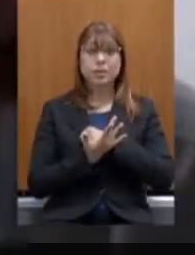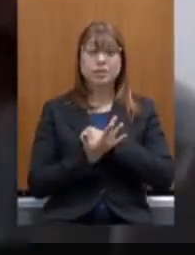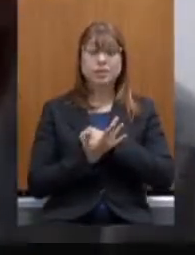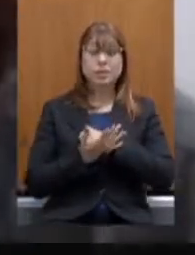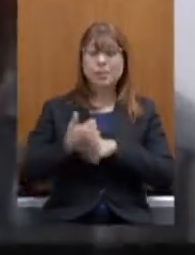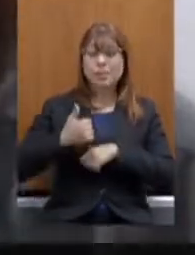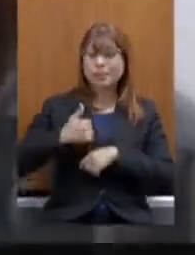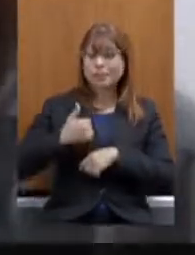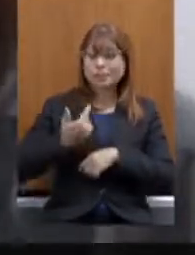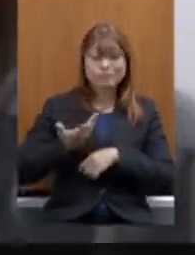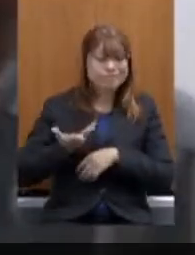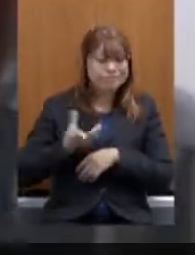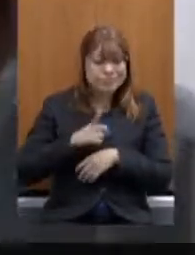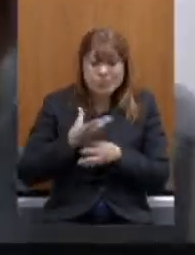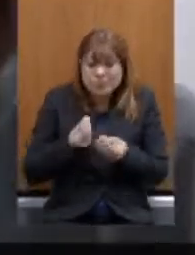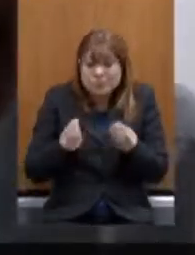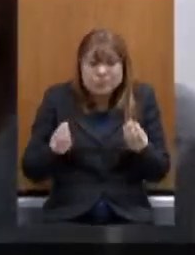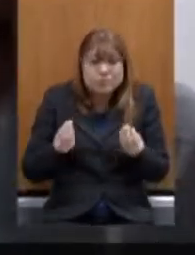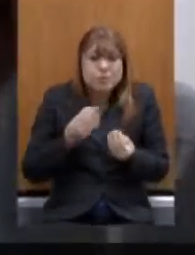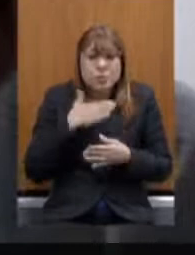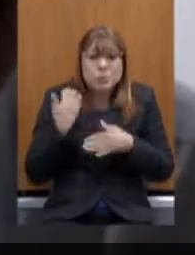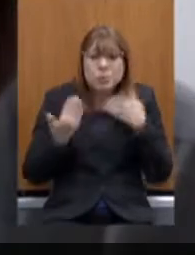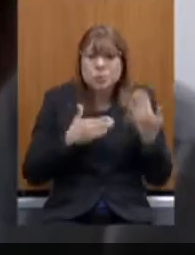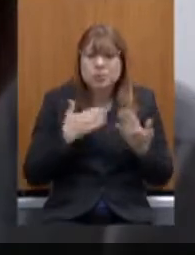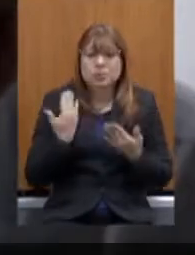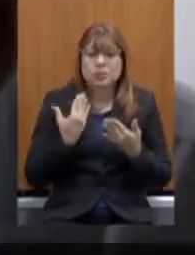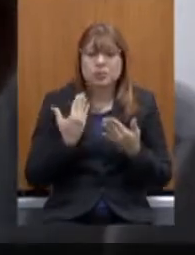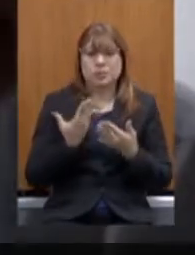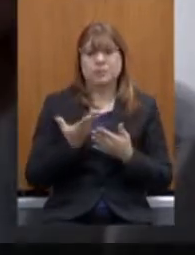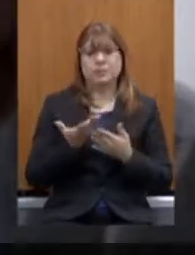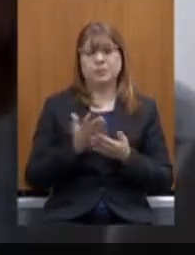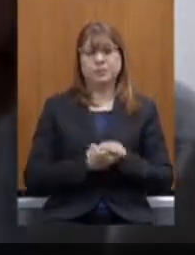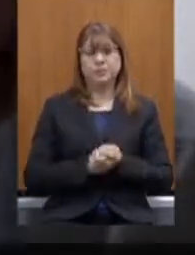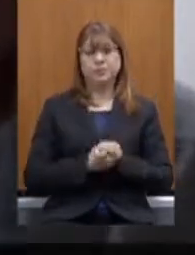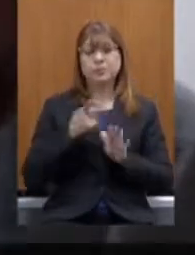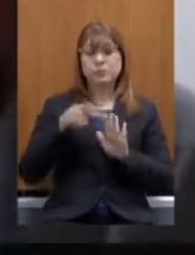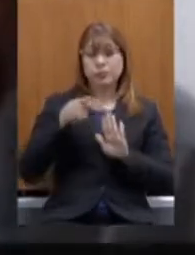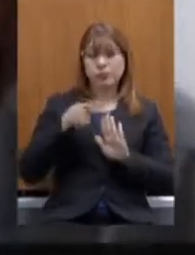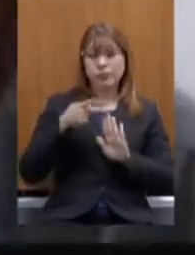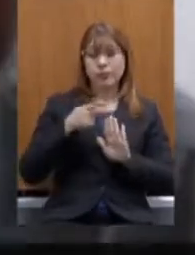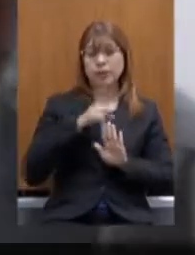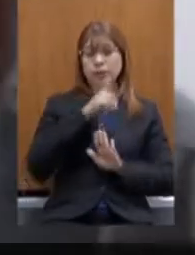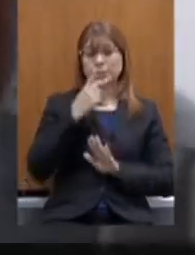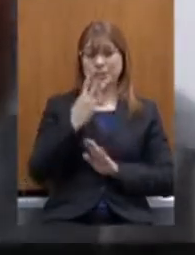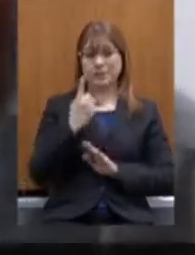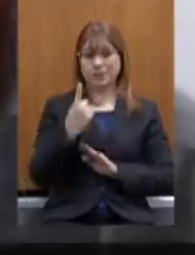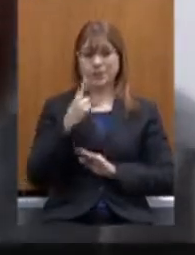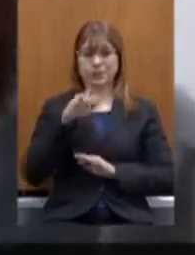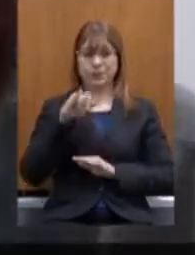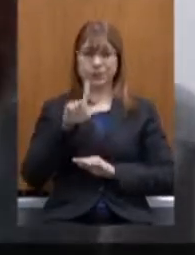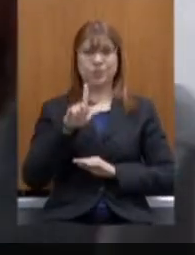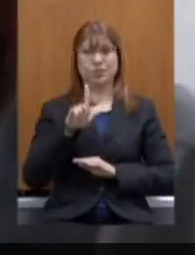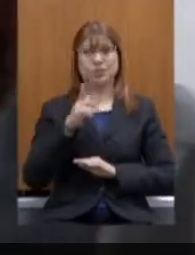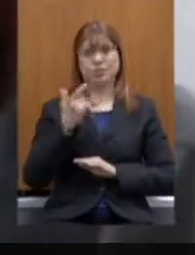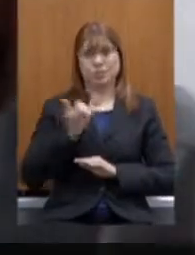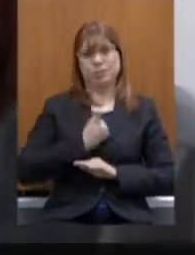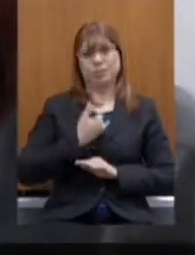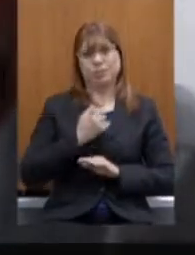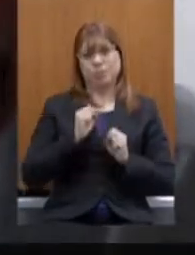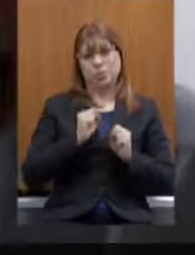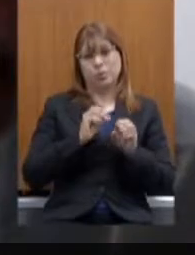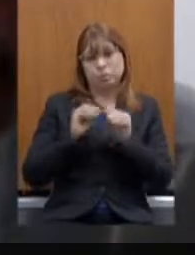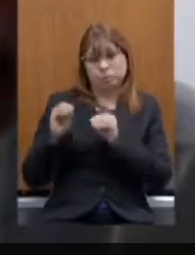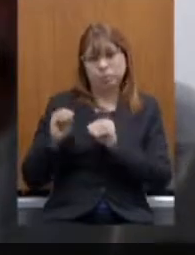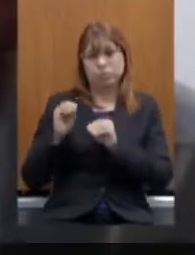óbitos portaria estabeleceu o prazo de vida ou de julho já foi formado aqui que deve ser prorrogado para